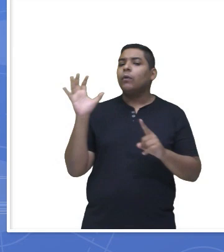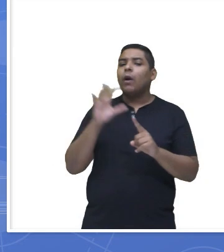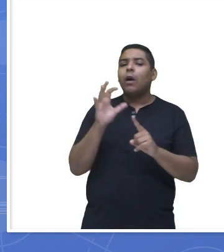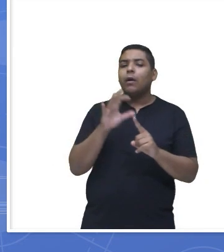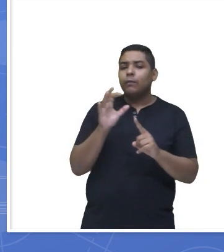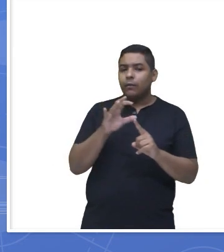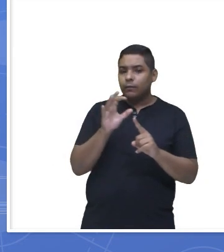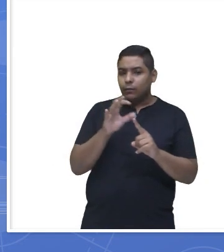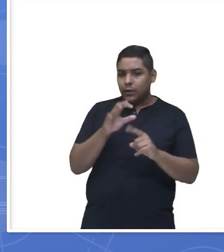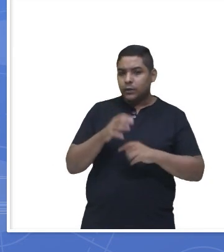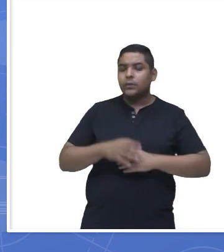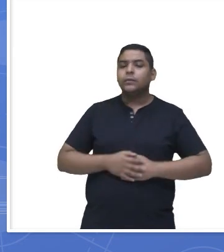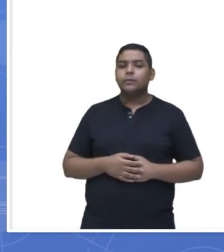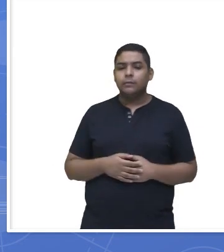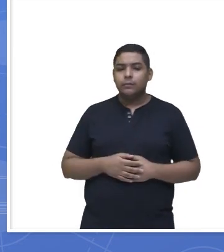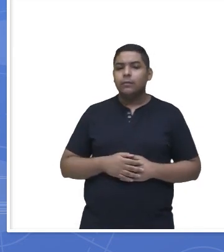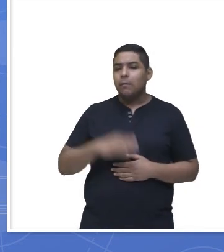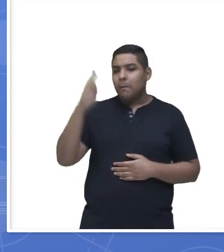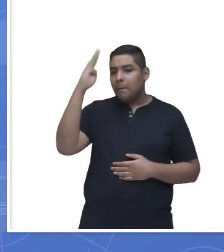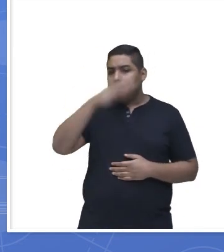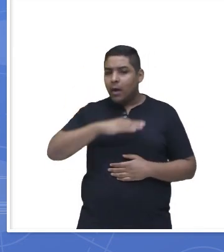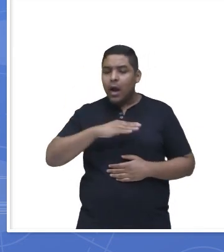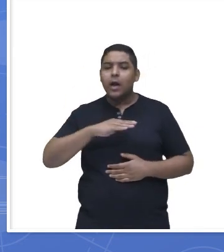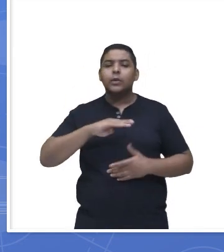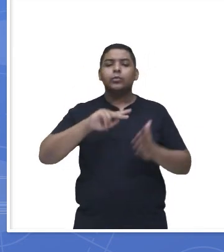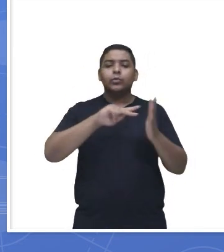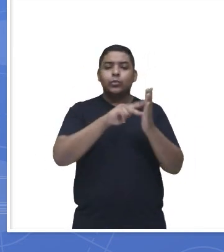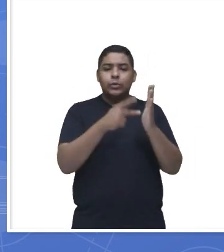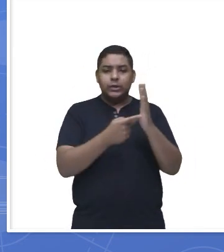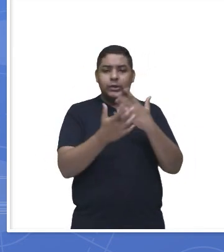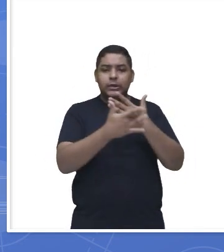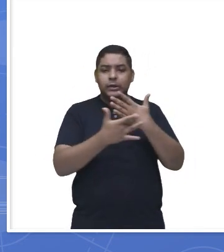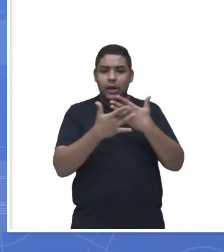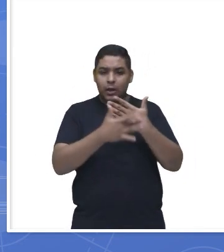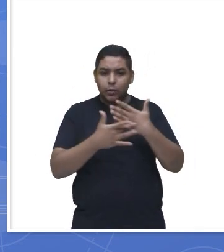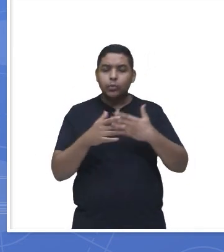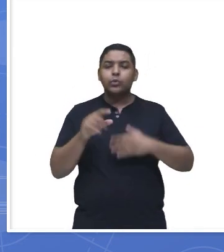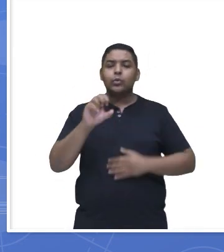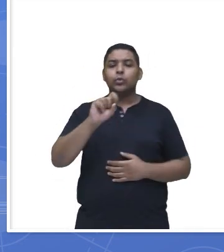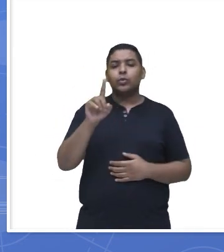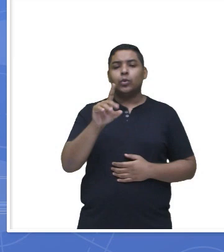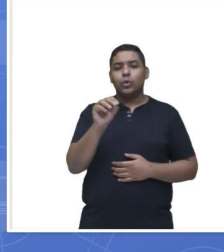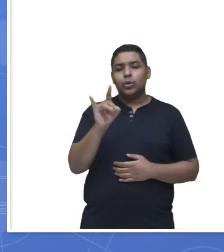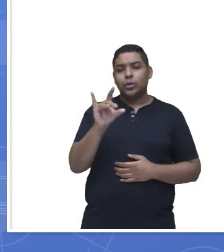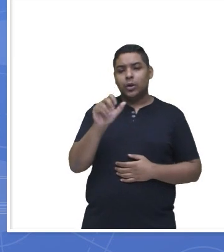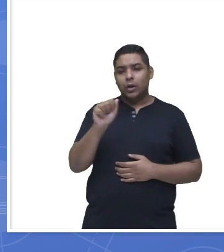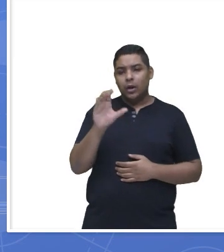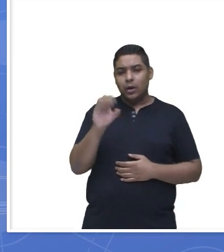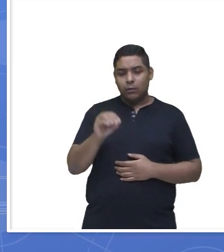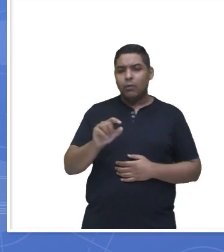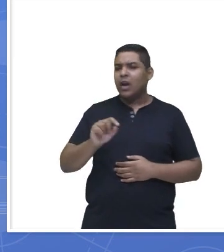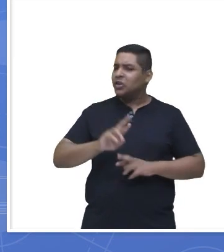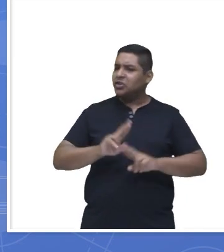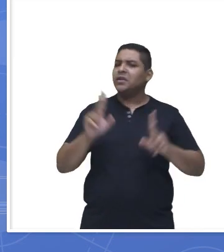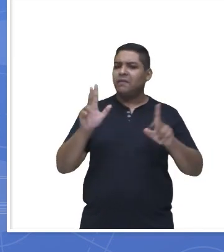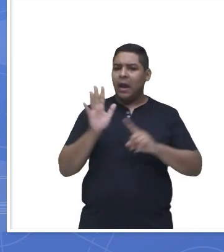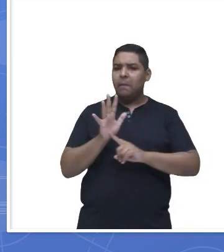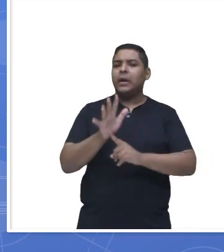influência, amado, os signos do zodíaco. Então ele já vai se apresentando de uma forma bem